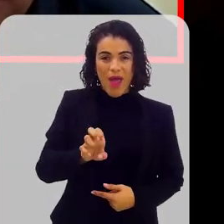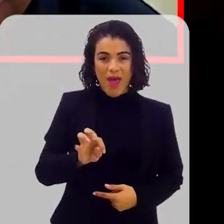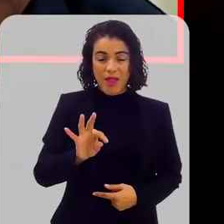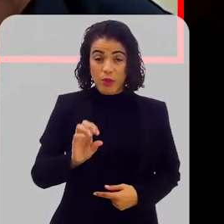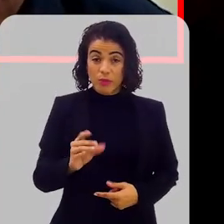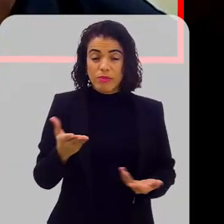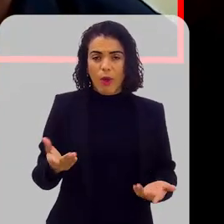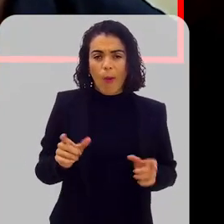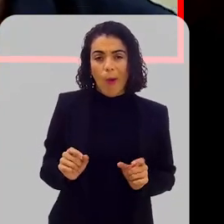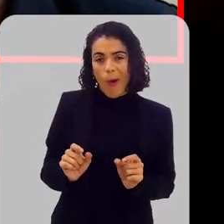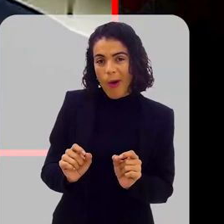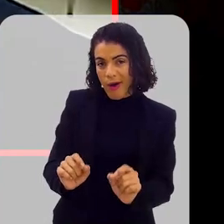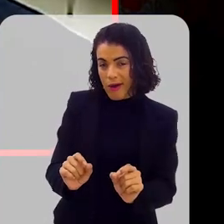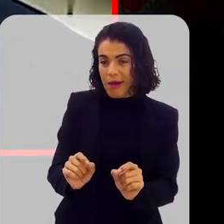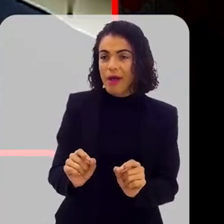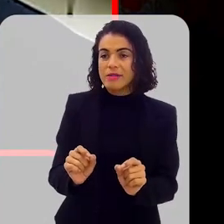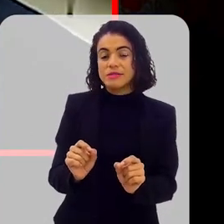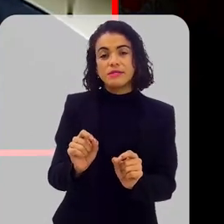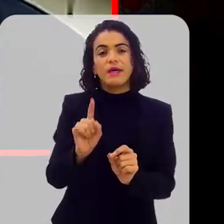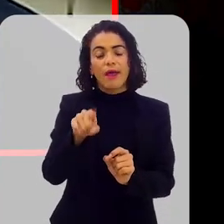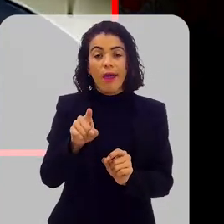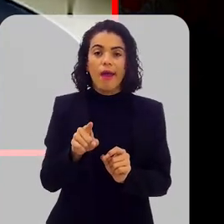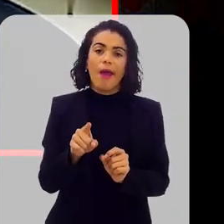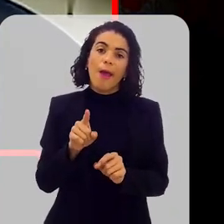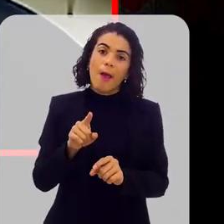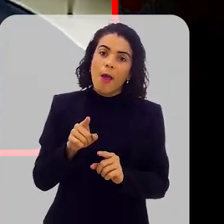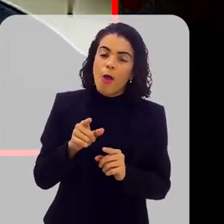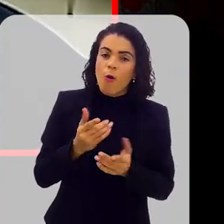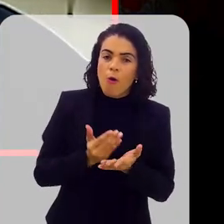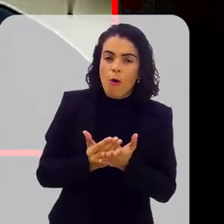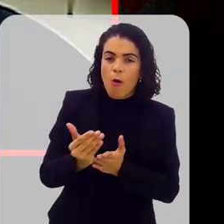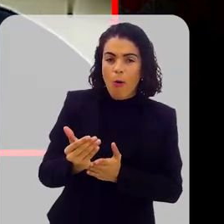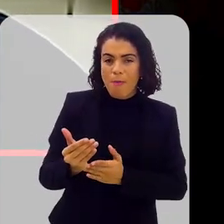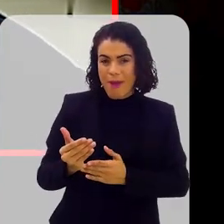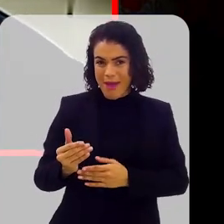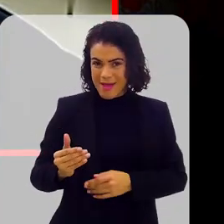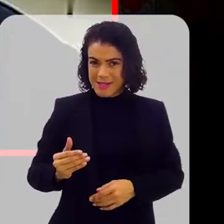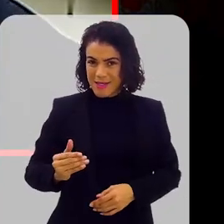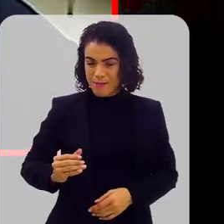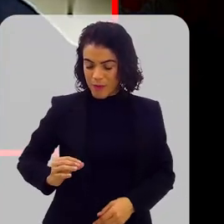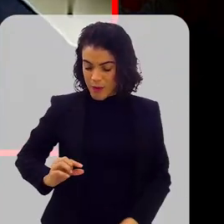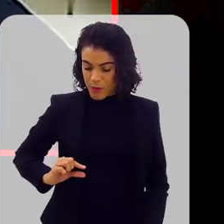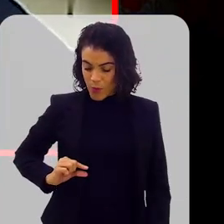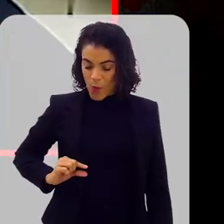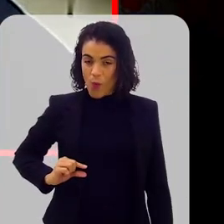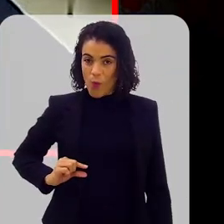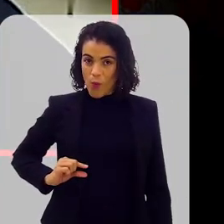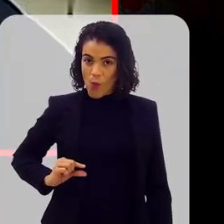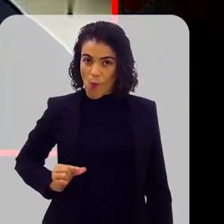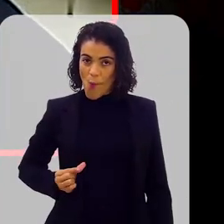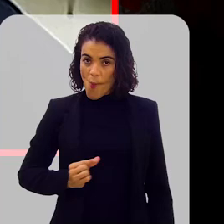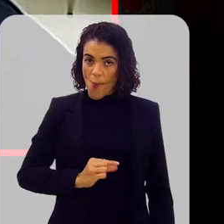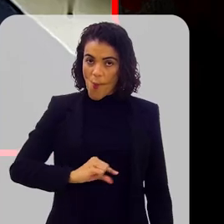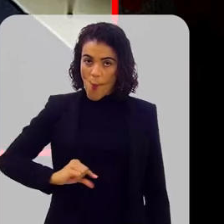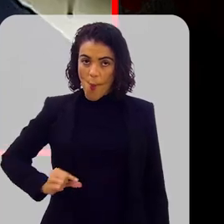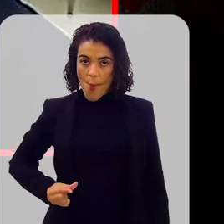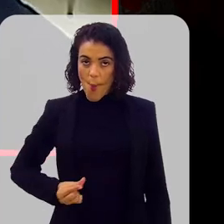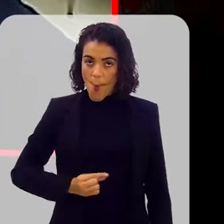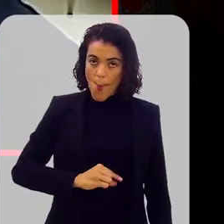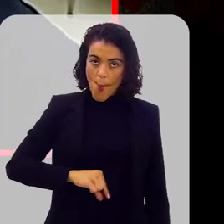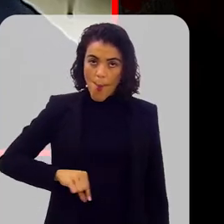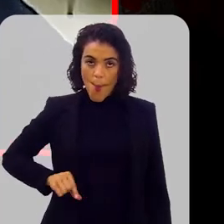ambos. Então, o câncer colorretal é o tumor que tem origem desde essa parte inicial da direita do